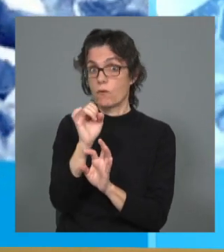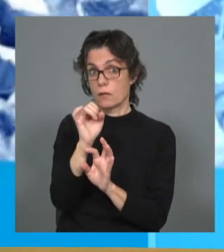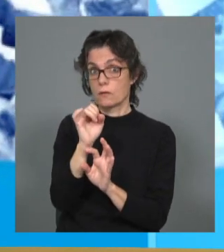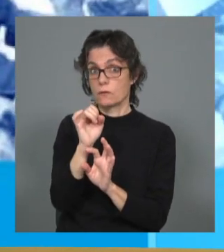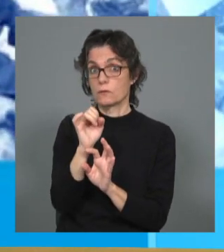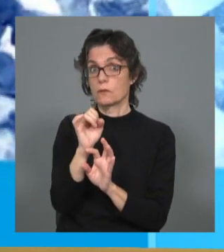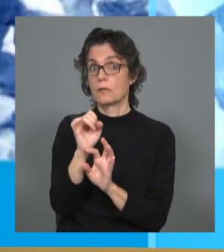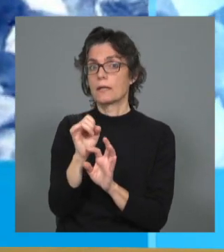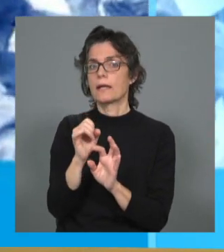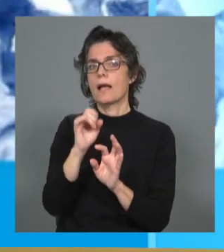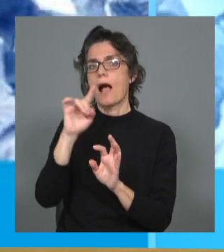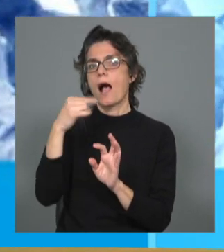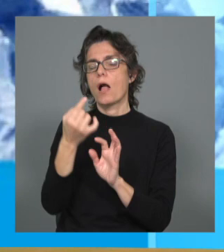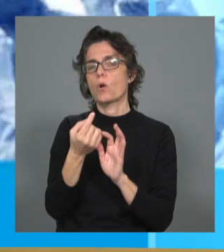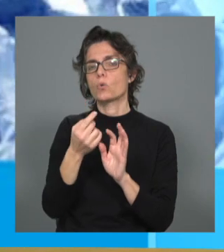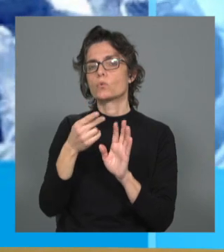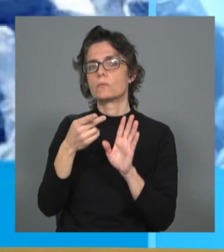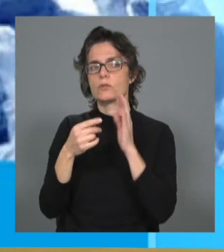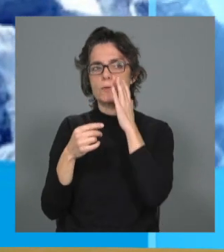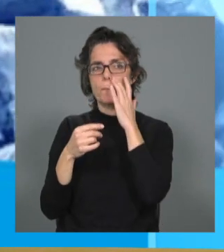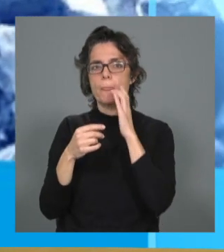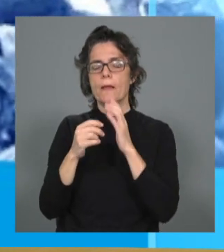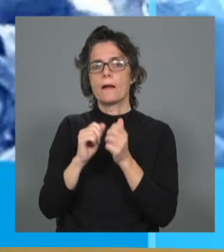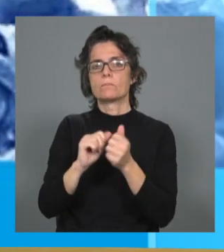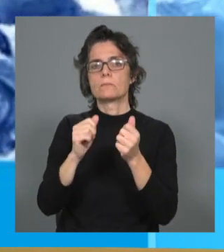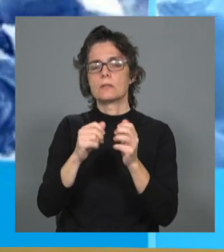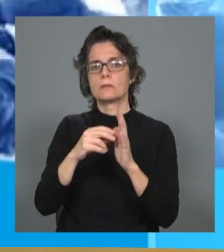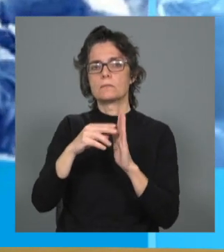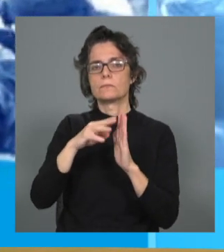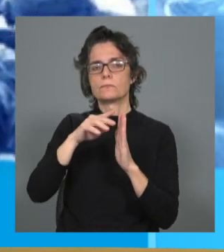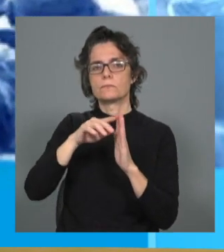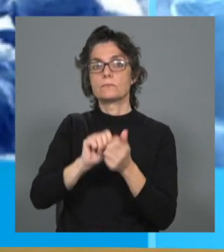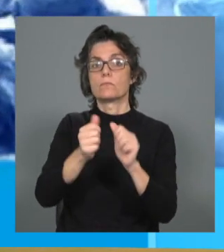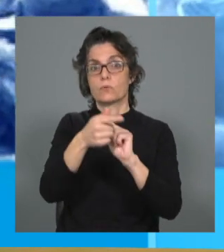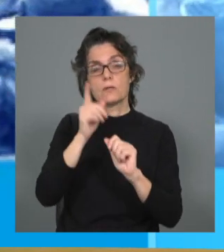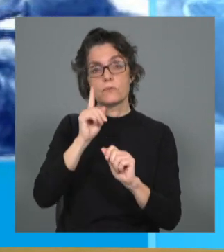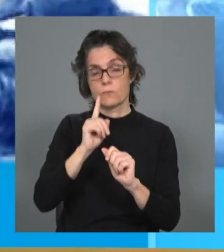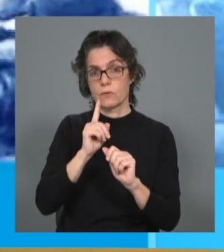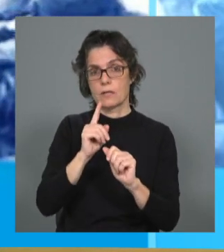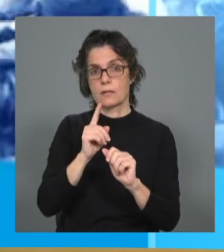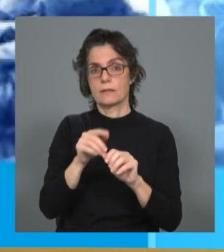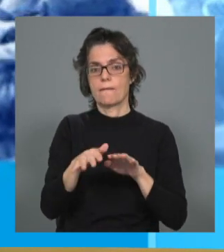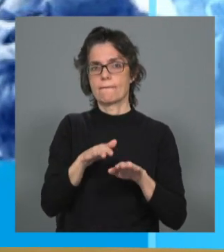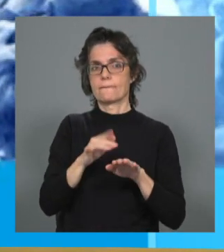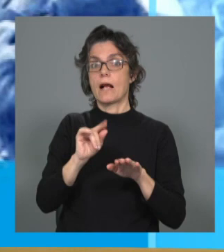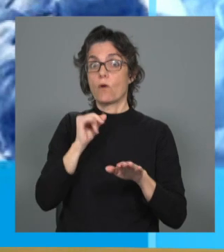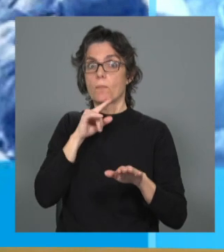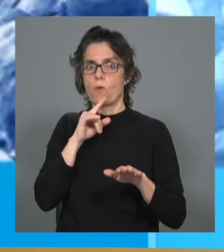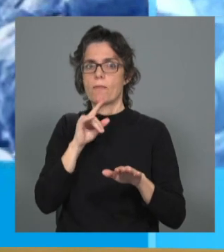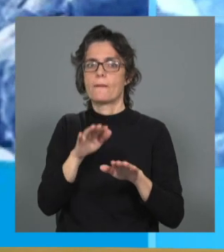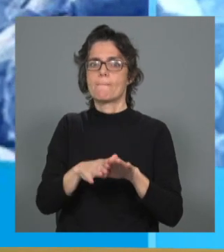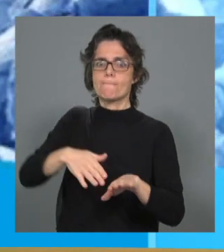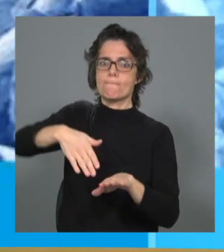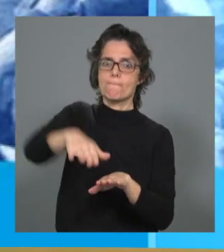realizar algumas reformas que são importantes, aproveite esta oportunidade para, de facto, dar o salto em frente, ou pelo menos não